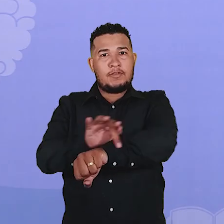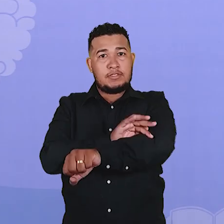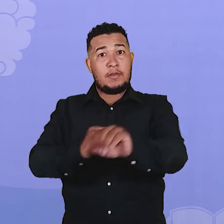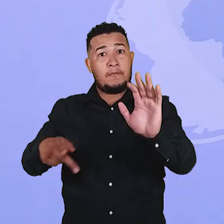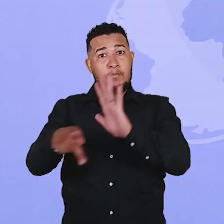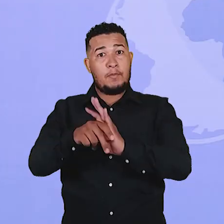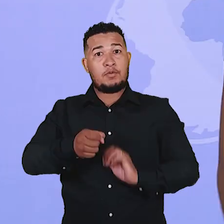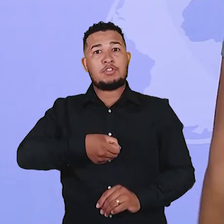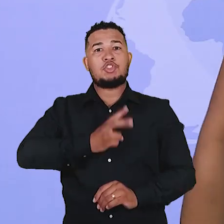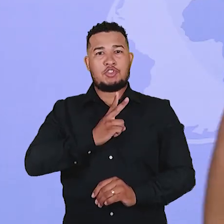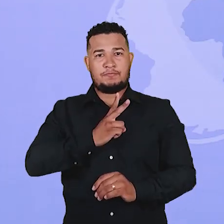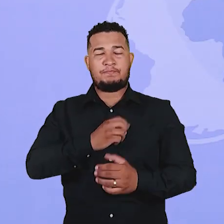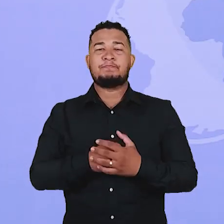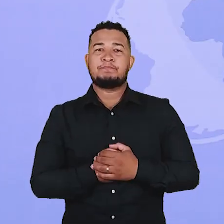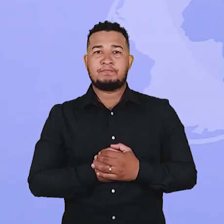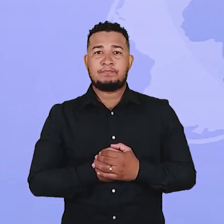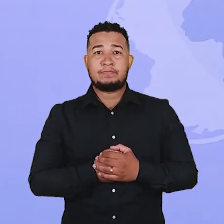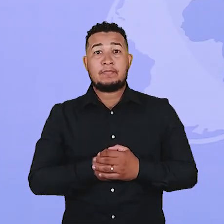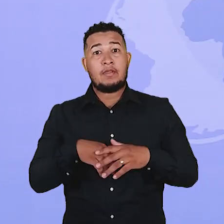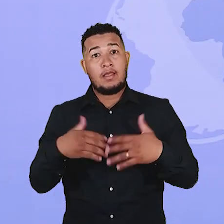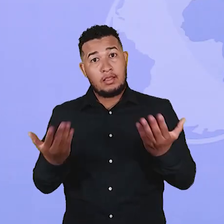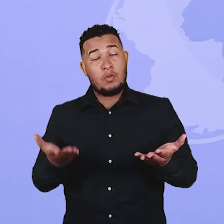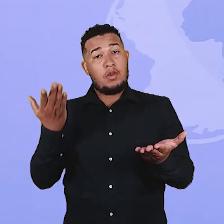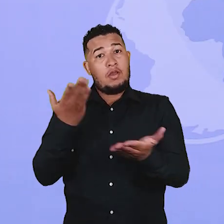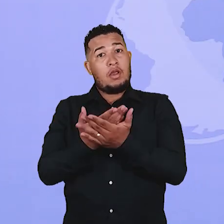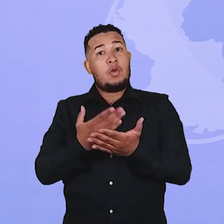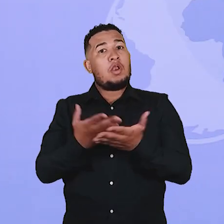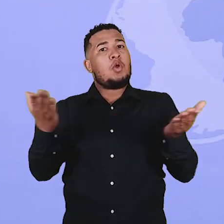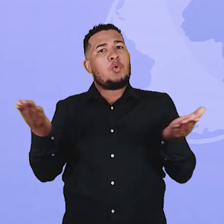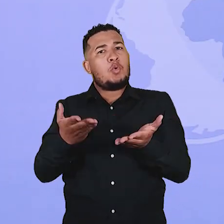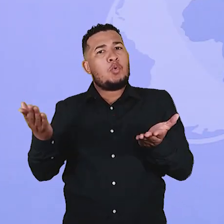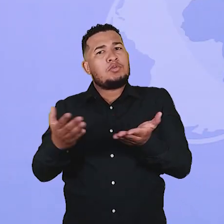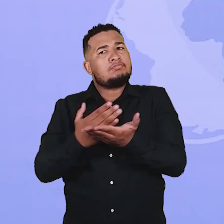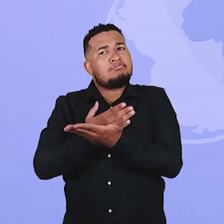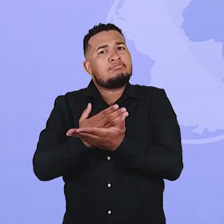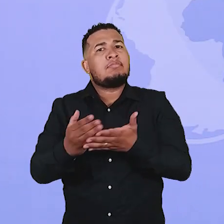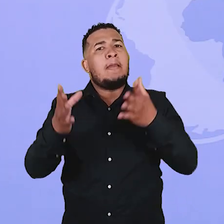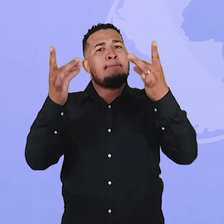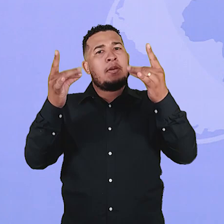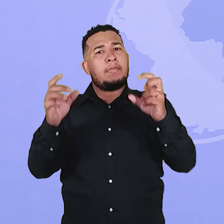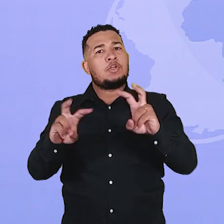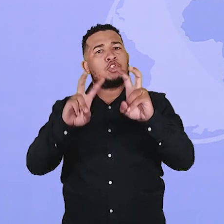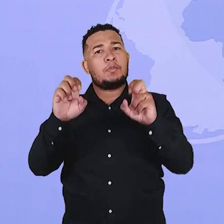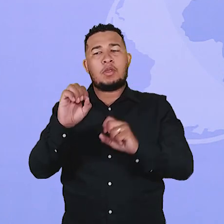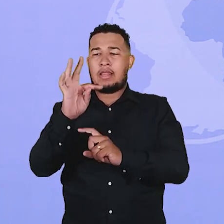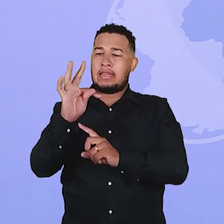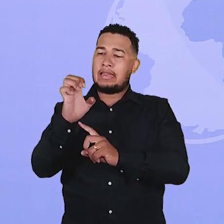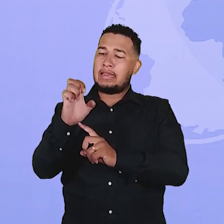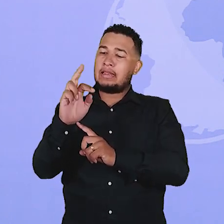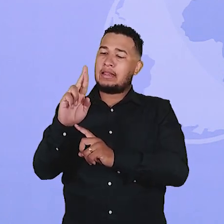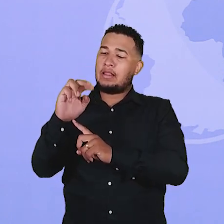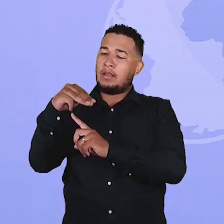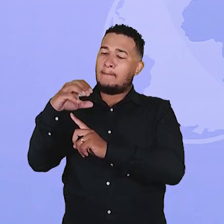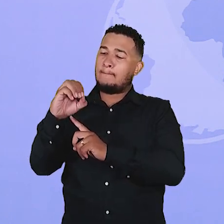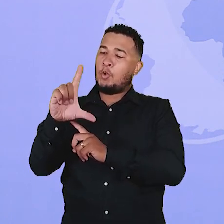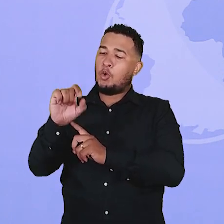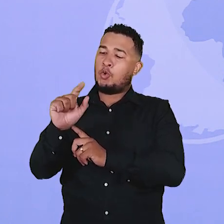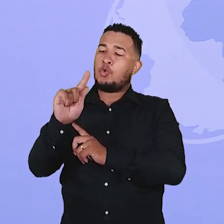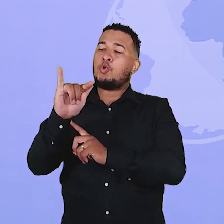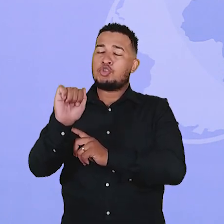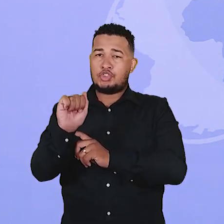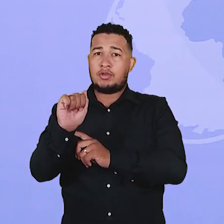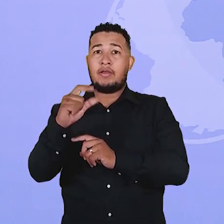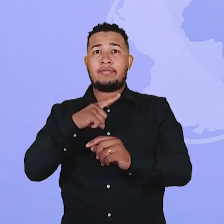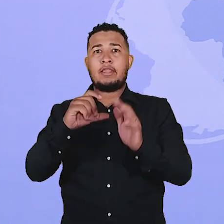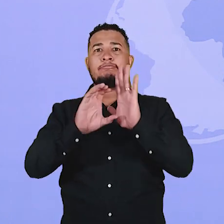ensino médio. Bom, na aula de hoje nós começaremos aí falando um pouquinho sobre a termologia, conceituando aí